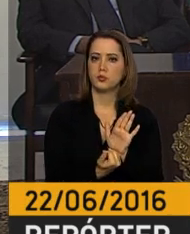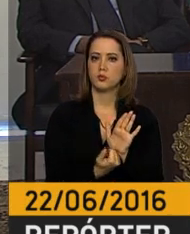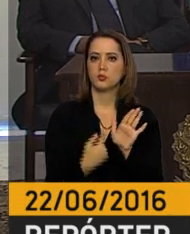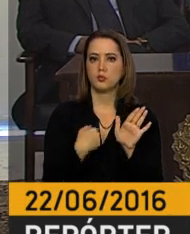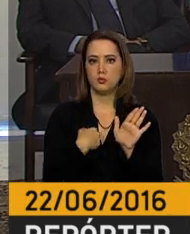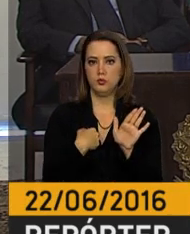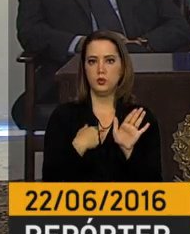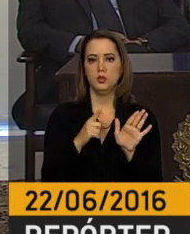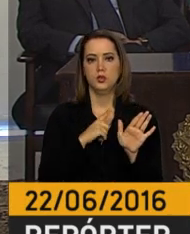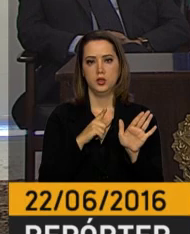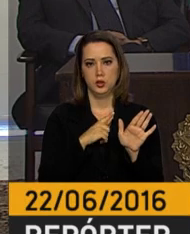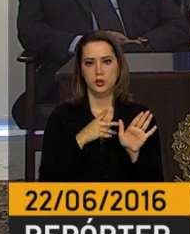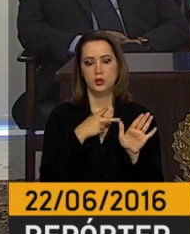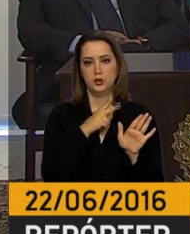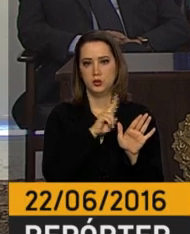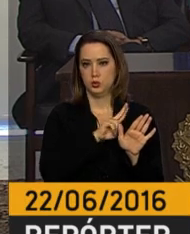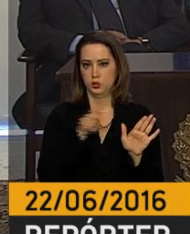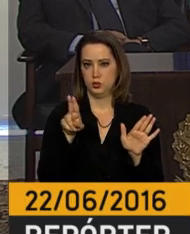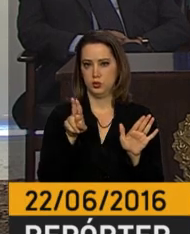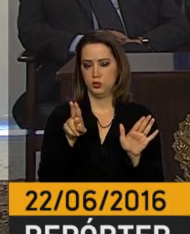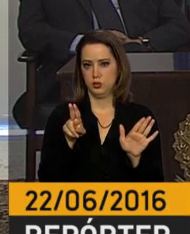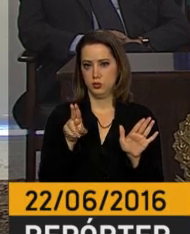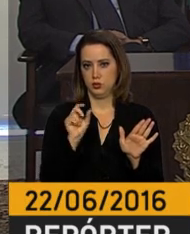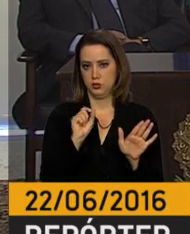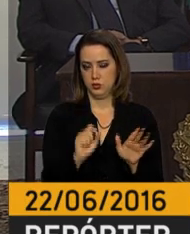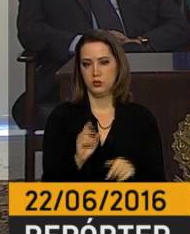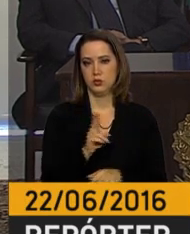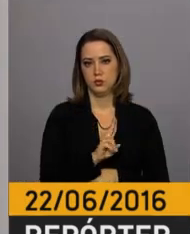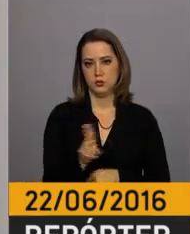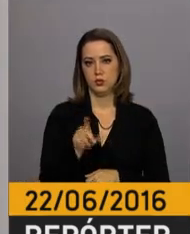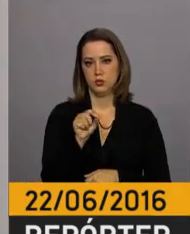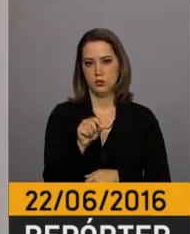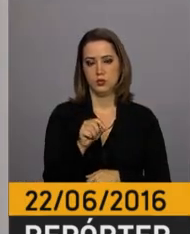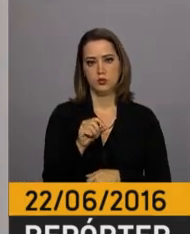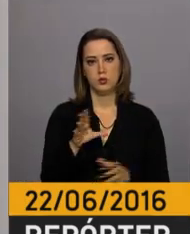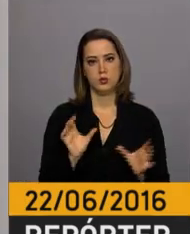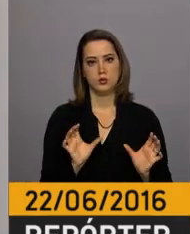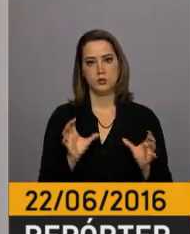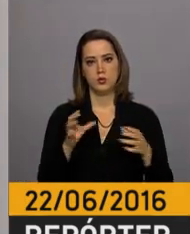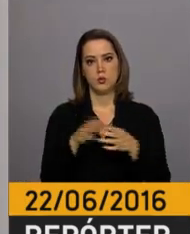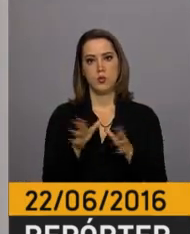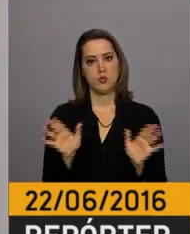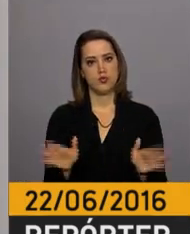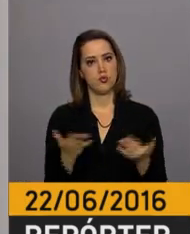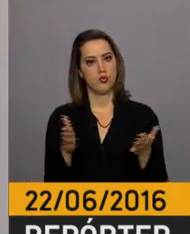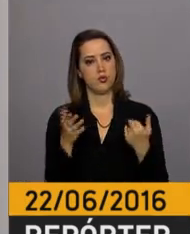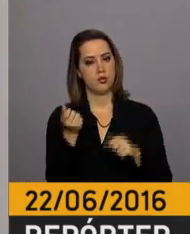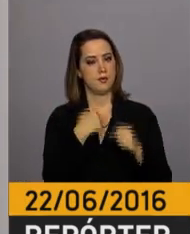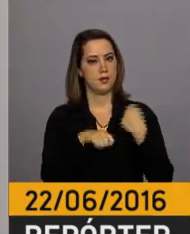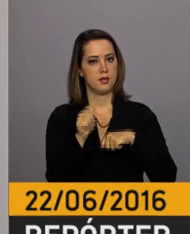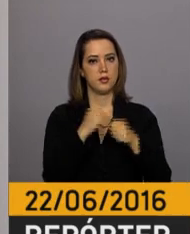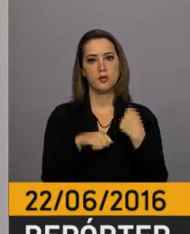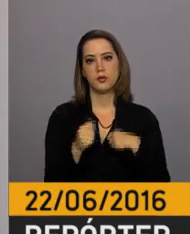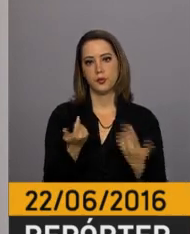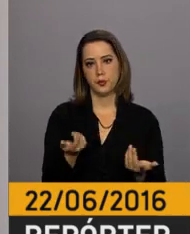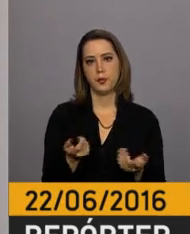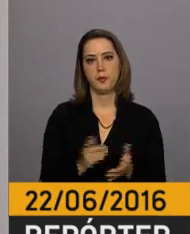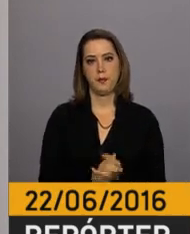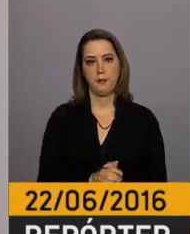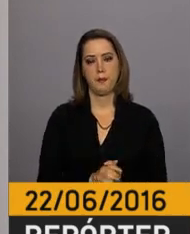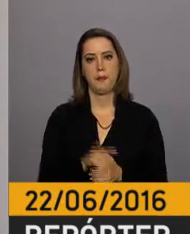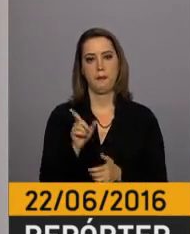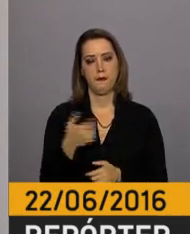apelidado aqui plando o senador Romero Jucar de conjunto de animação Econômica Então nós vamos agora